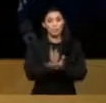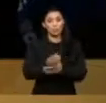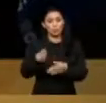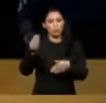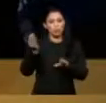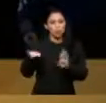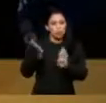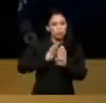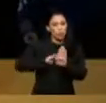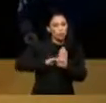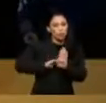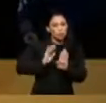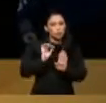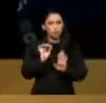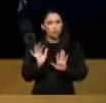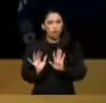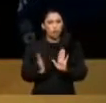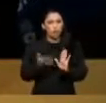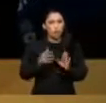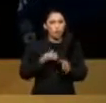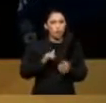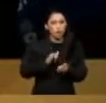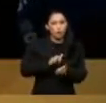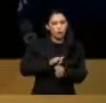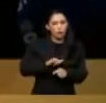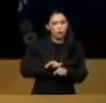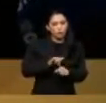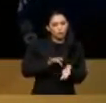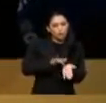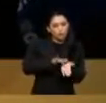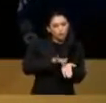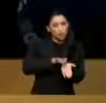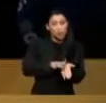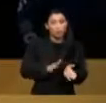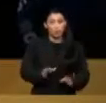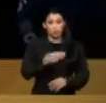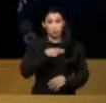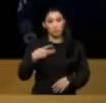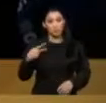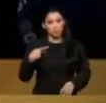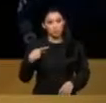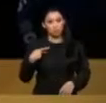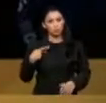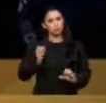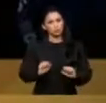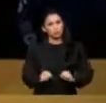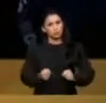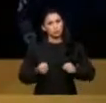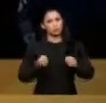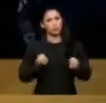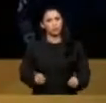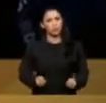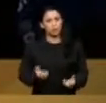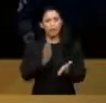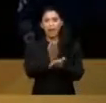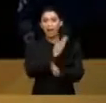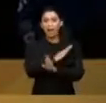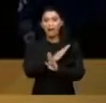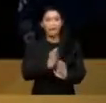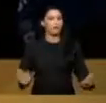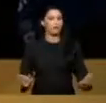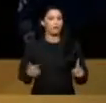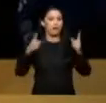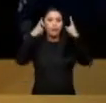sutis. Em outras palavras, cabe ao Ministério Público evitar todos os esforços para erradicar também